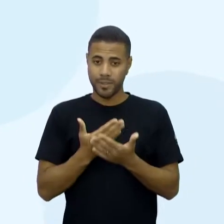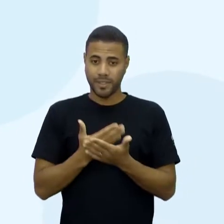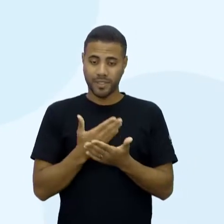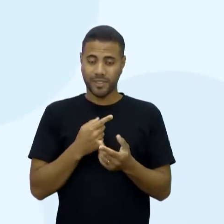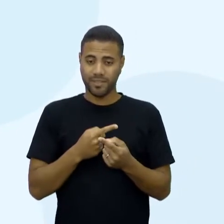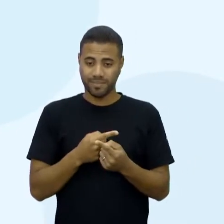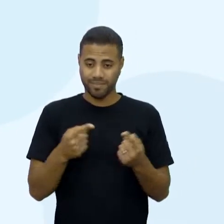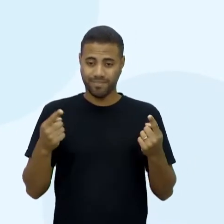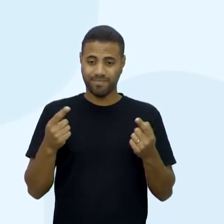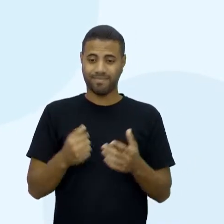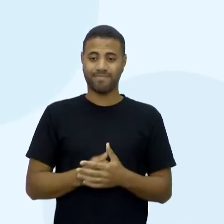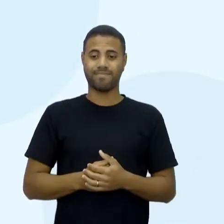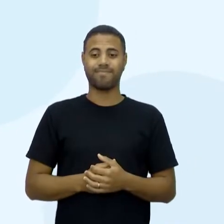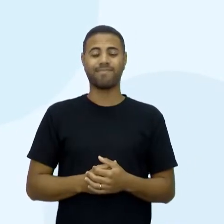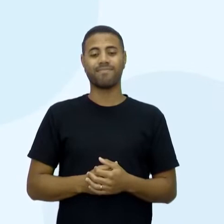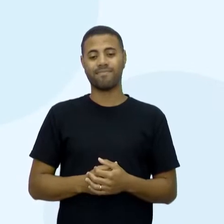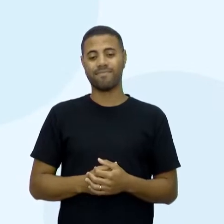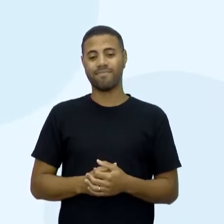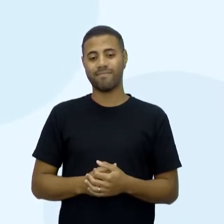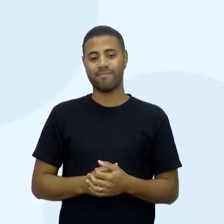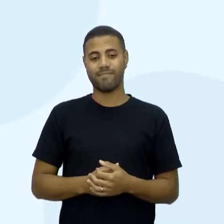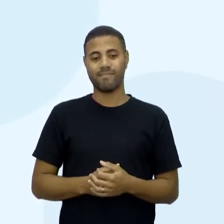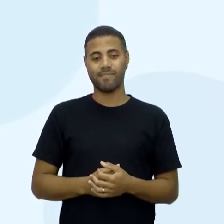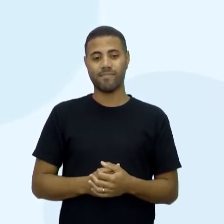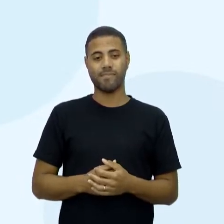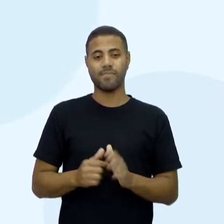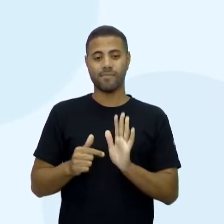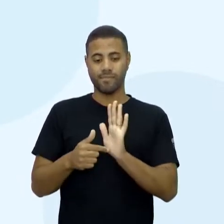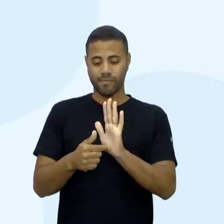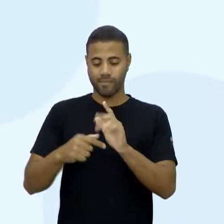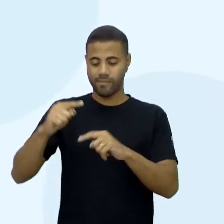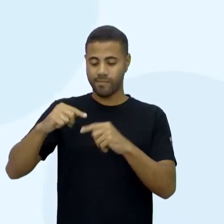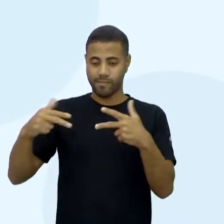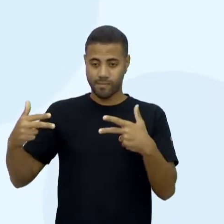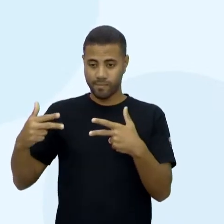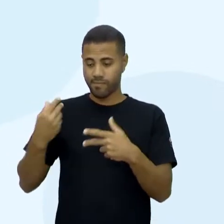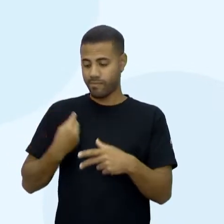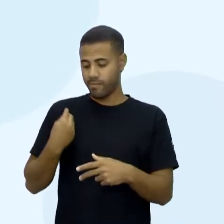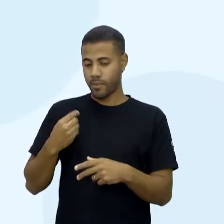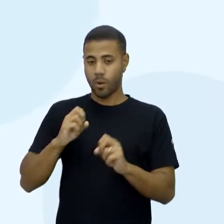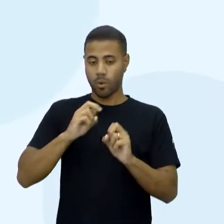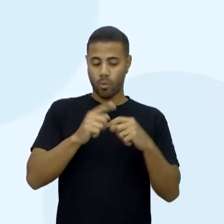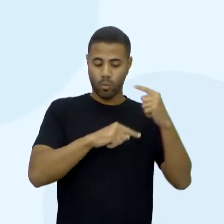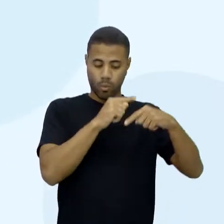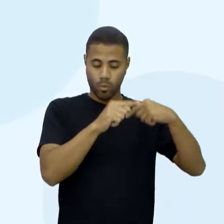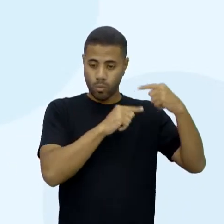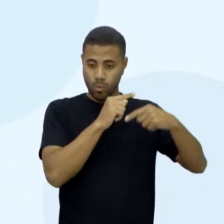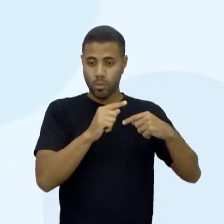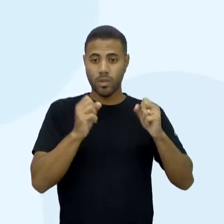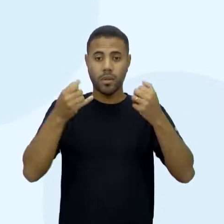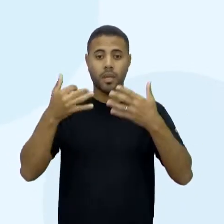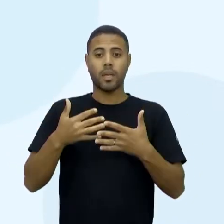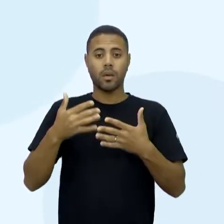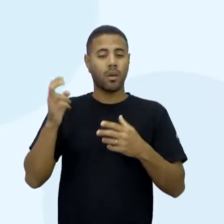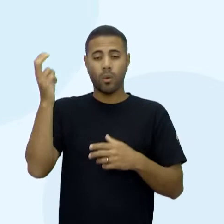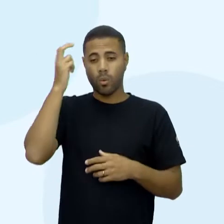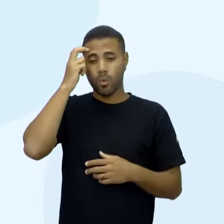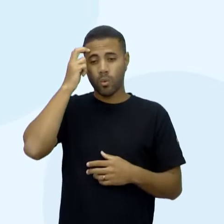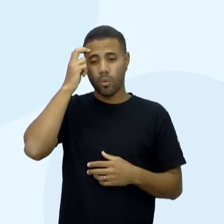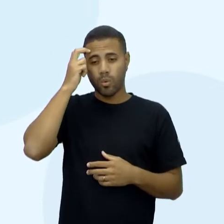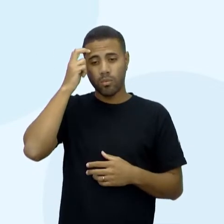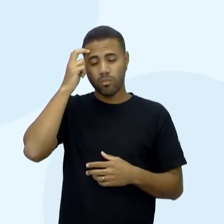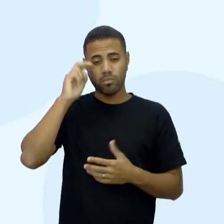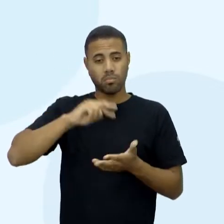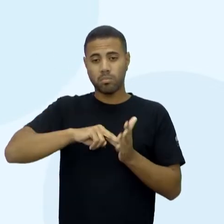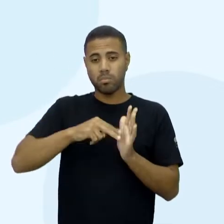a gente revê aí a questão do patrimônio material e imaterial. Mas antes disso, o que é um patrimônio cultural?